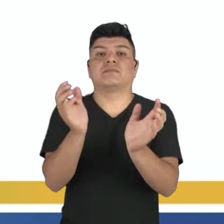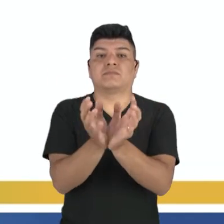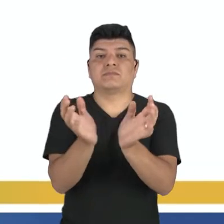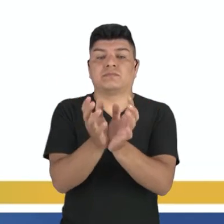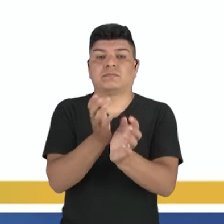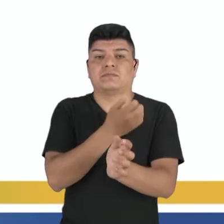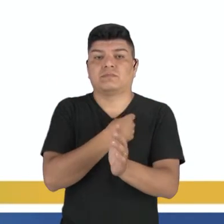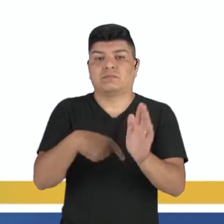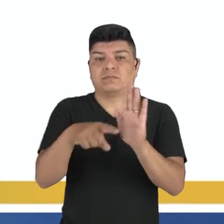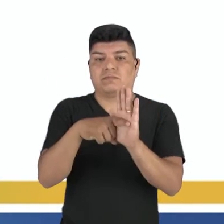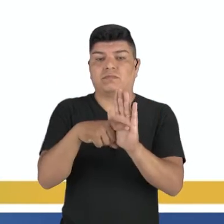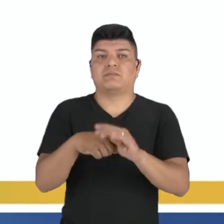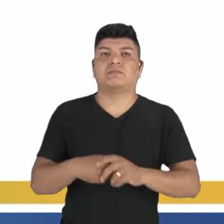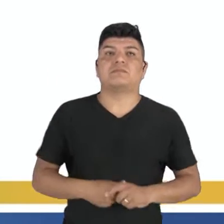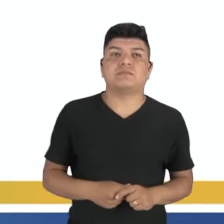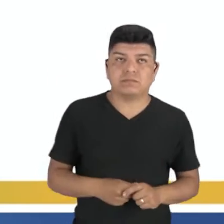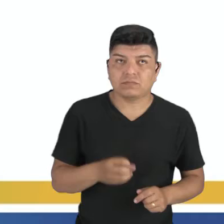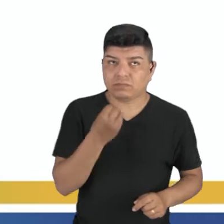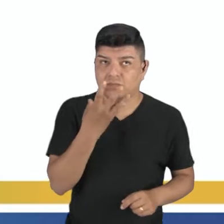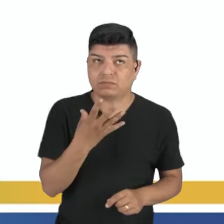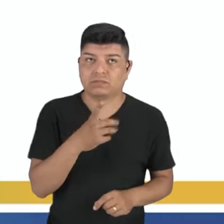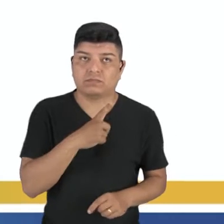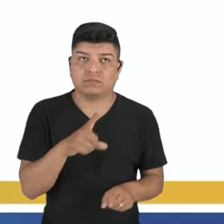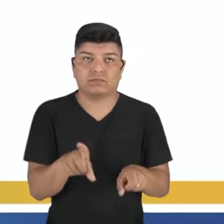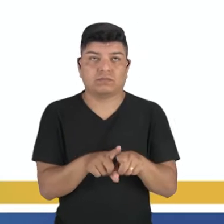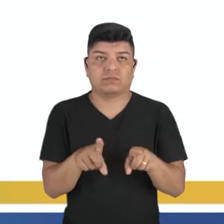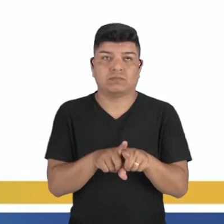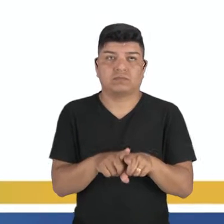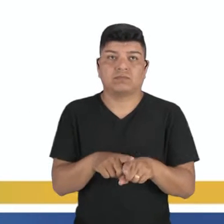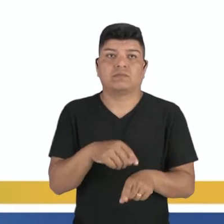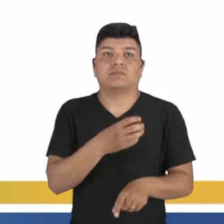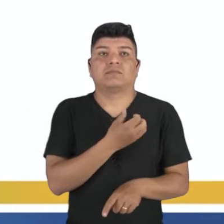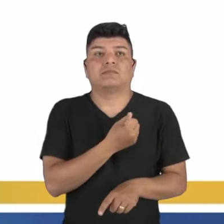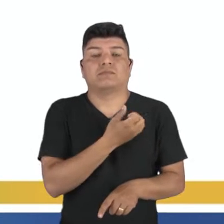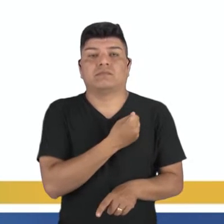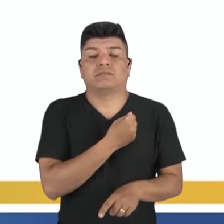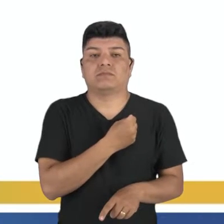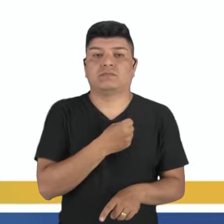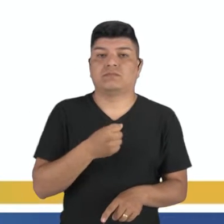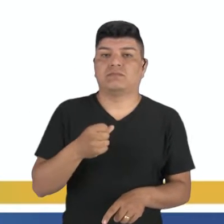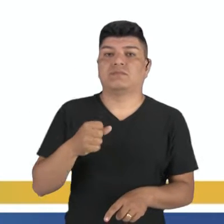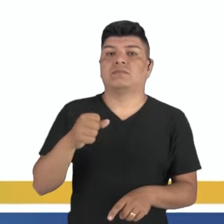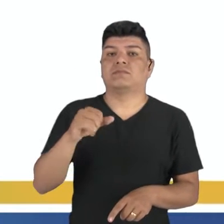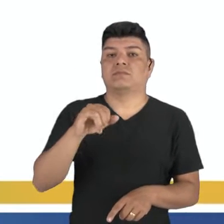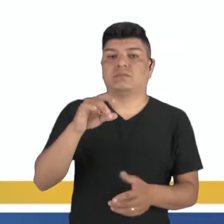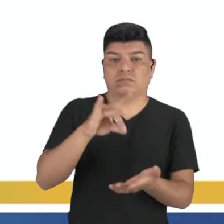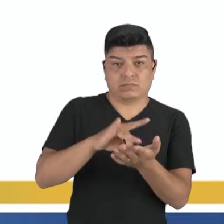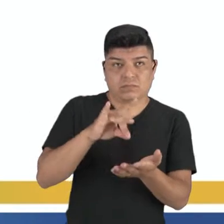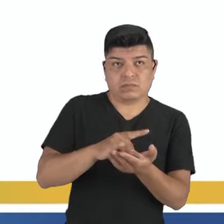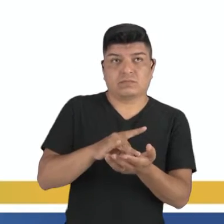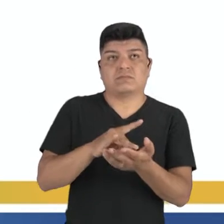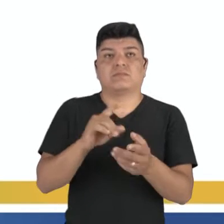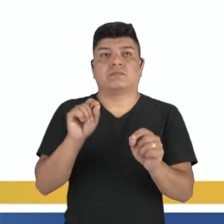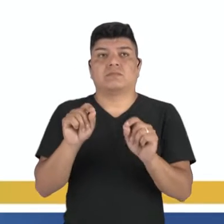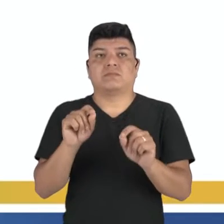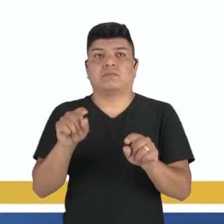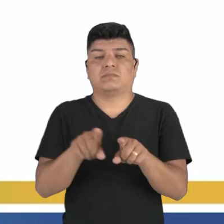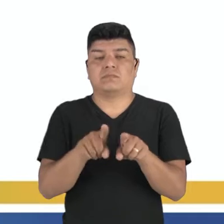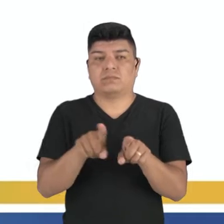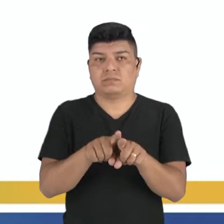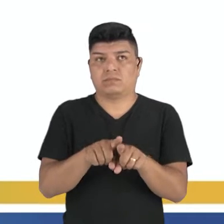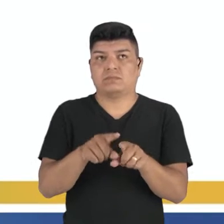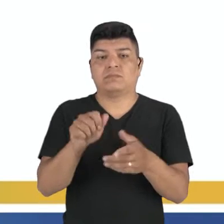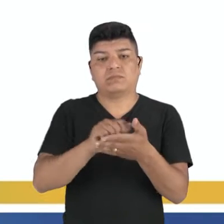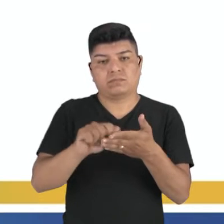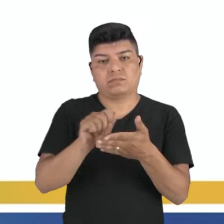números negativos. Bom, aí temos também o conjunto dos números racionais, que são compostos aí pelos números inteiros e aqueles que podem